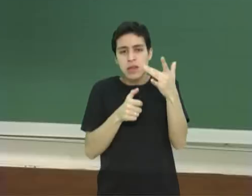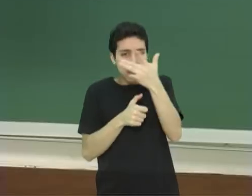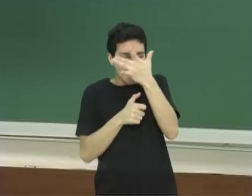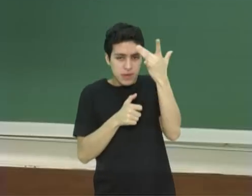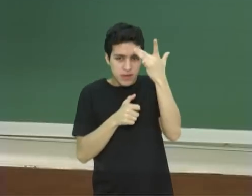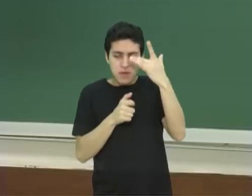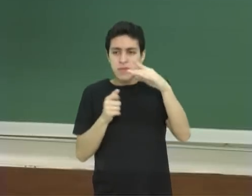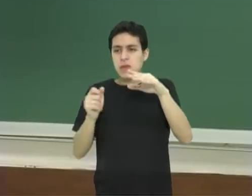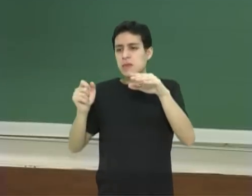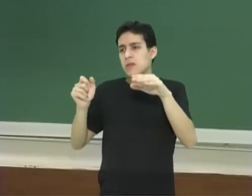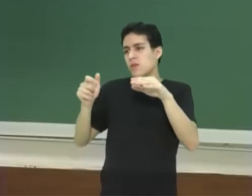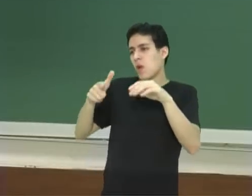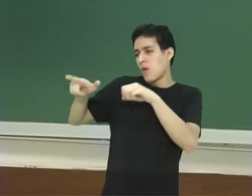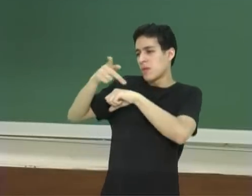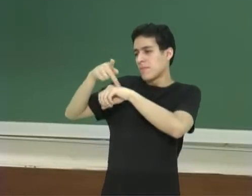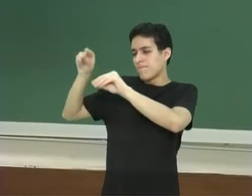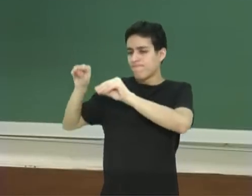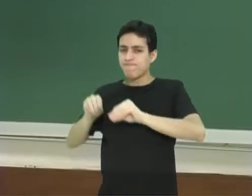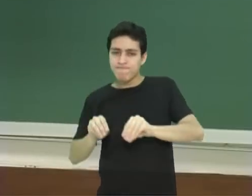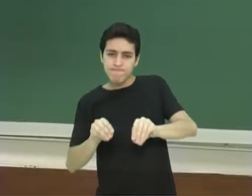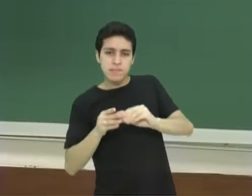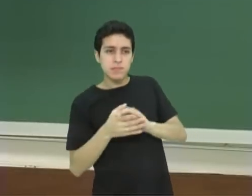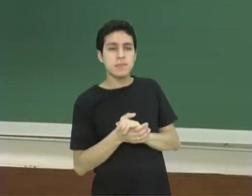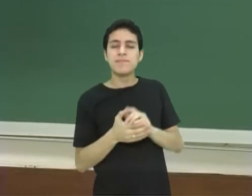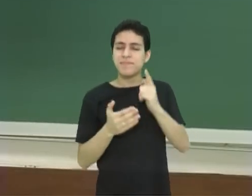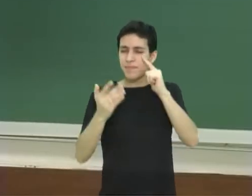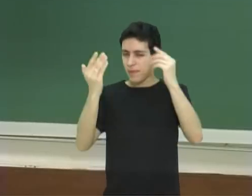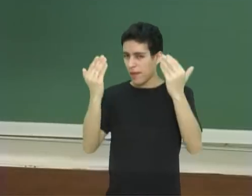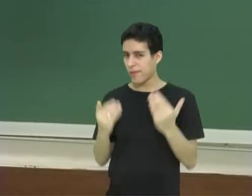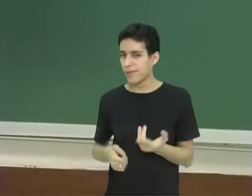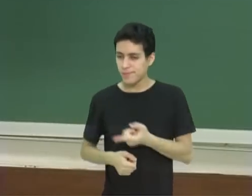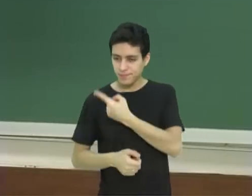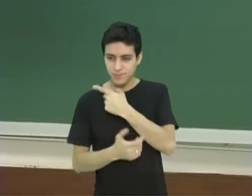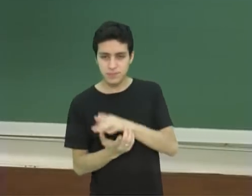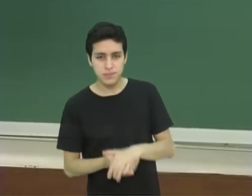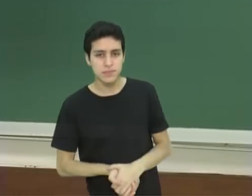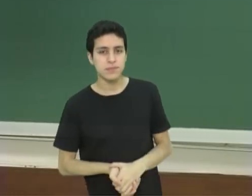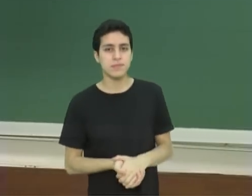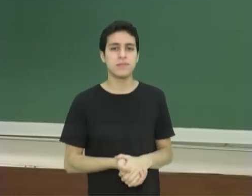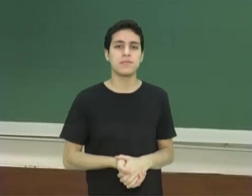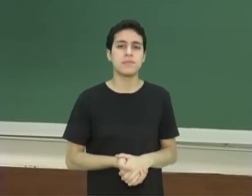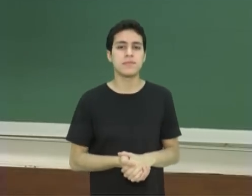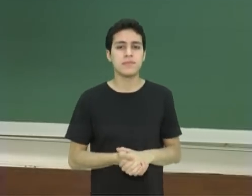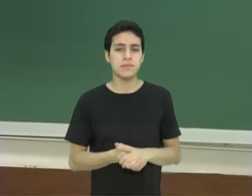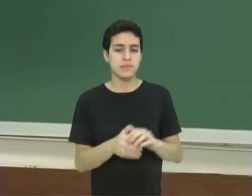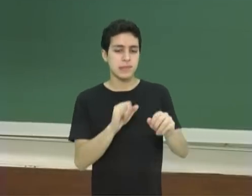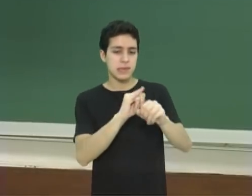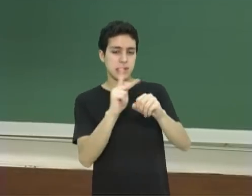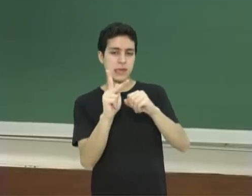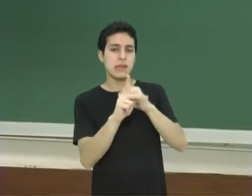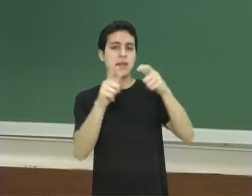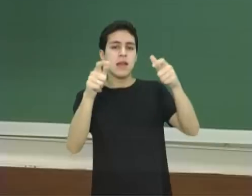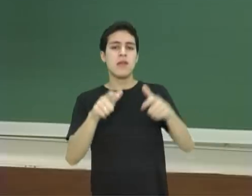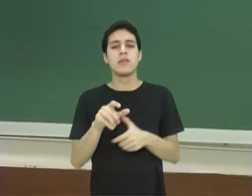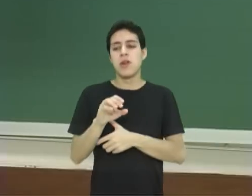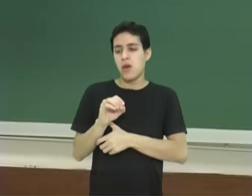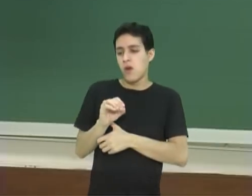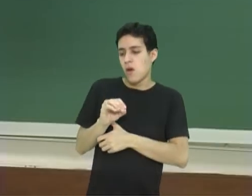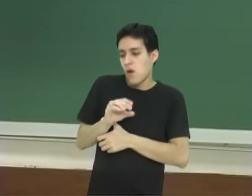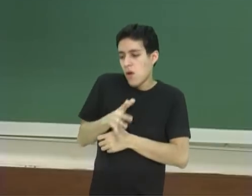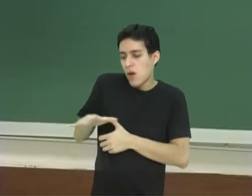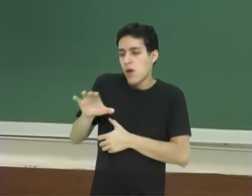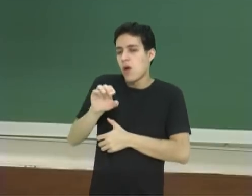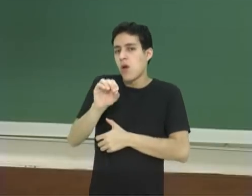gente usar mais um princípio do método geográfico e fazer uma analogia, uma comparação com as ilhas da Oceania que nós vimos. Lembram? As